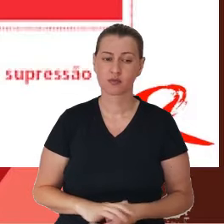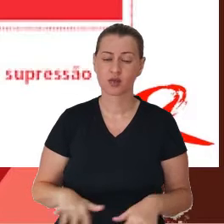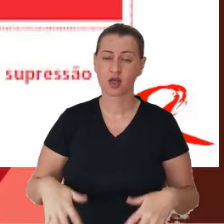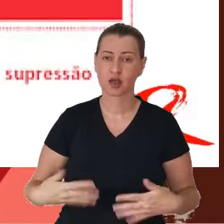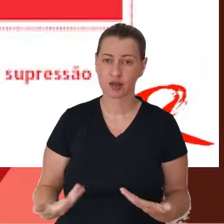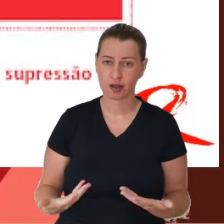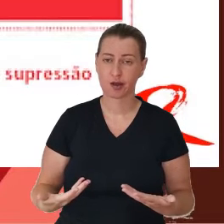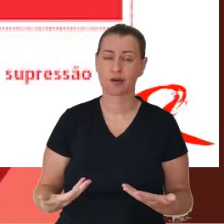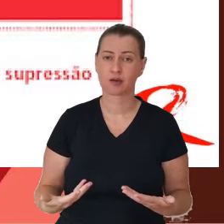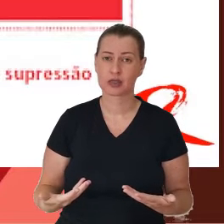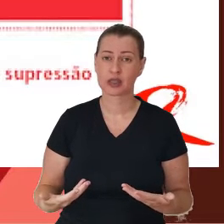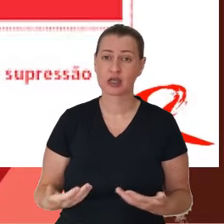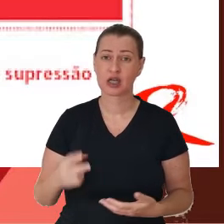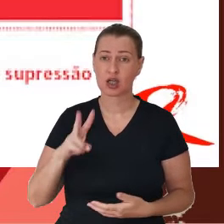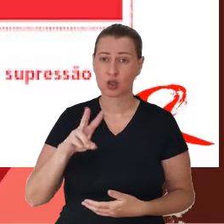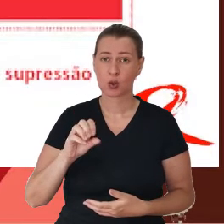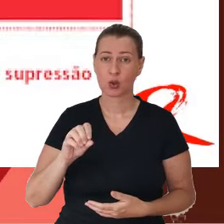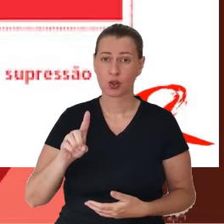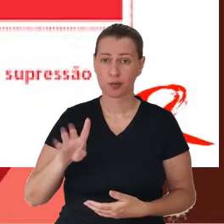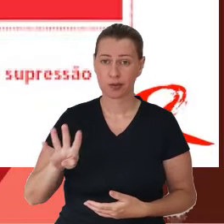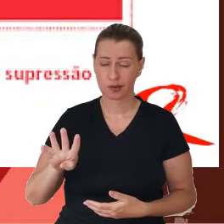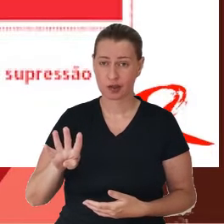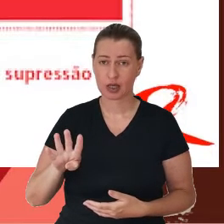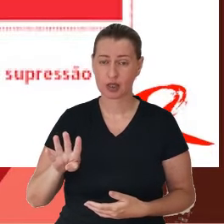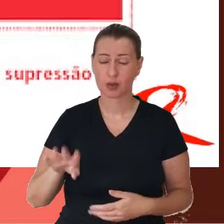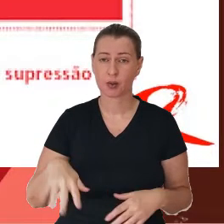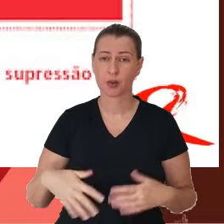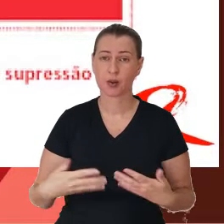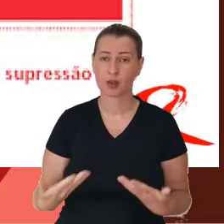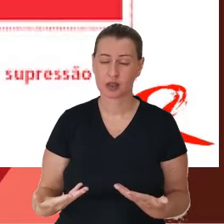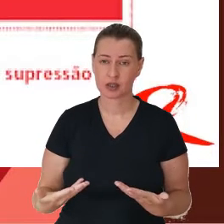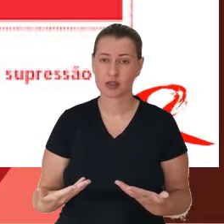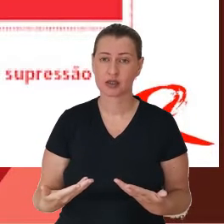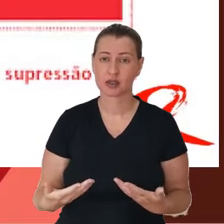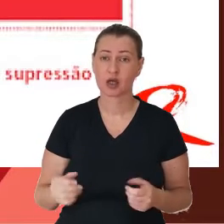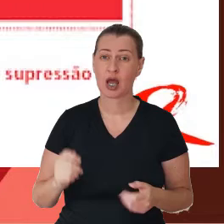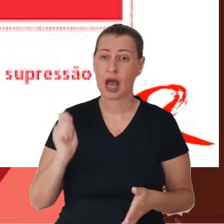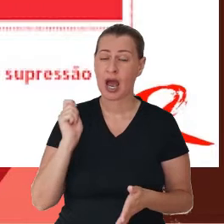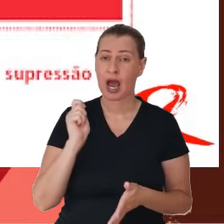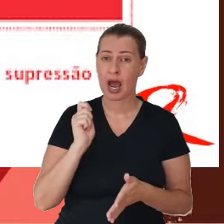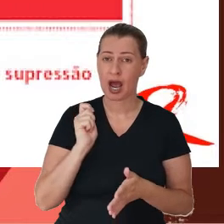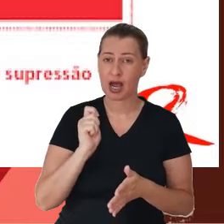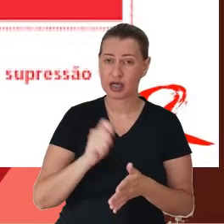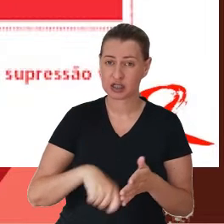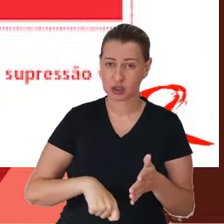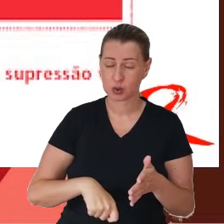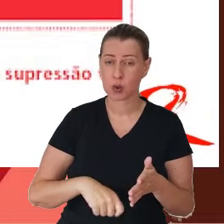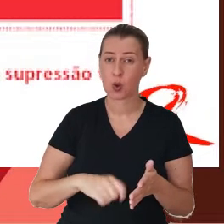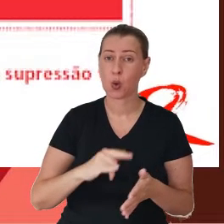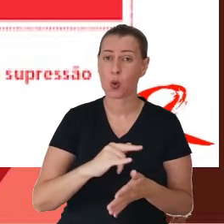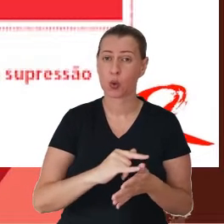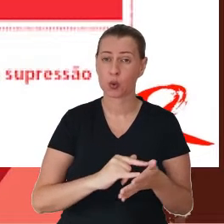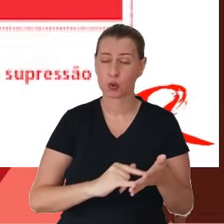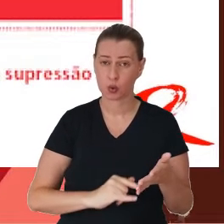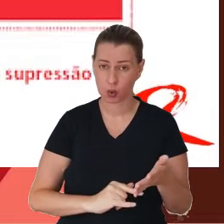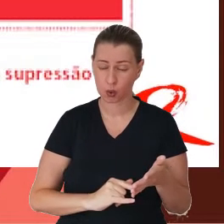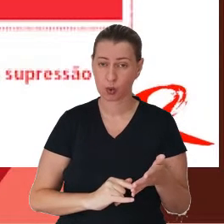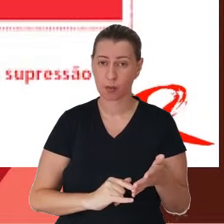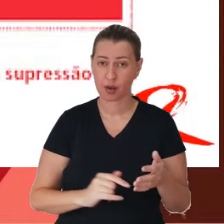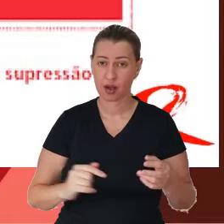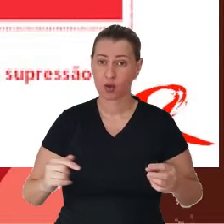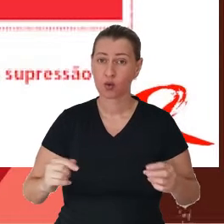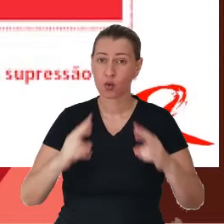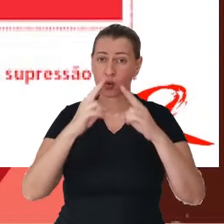Em função disso, em 2014, se assinou o Tratado de Paris, né, a Carta de